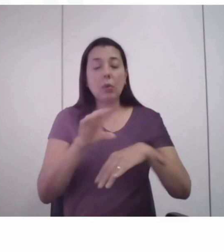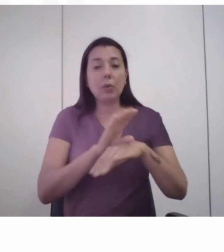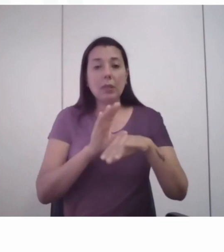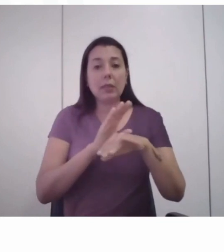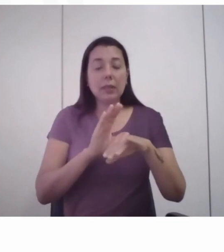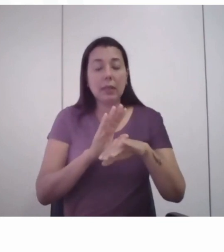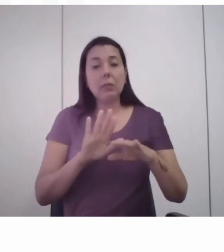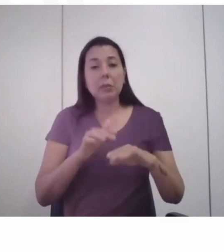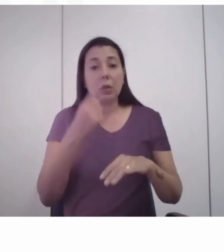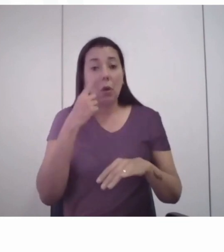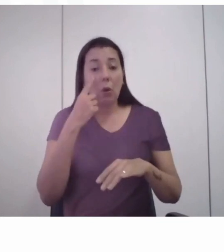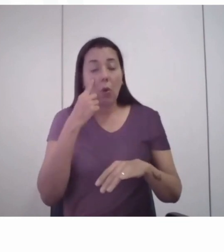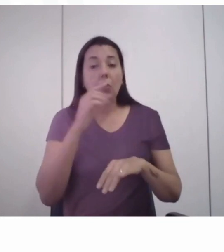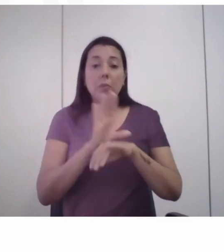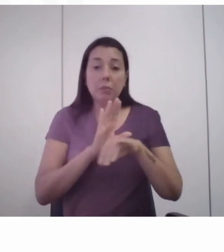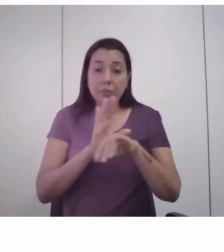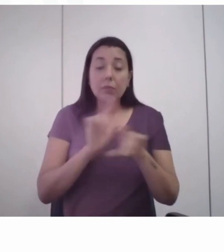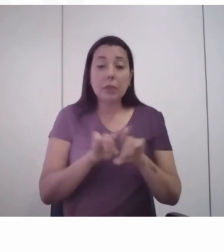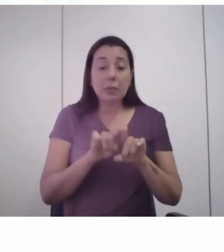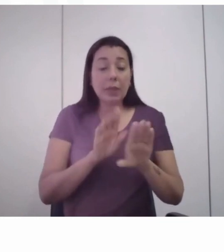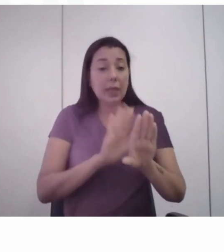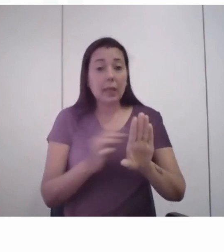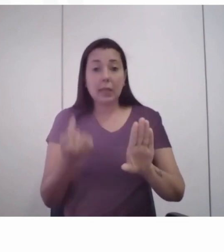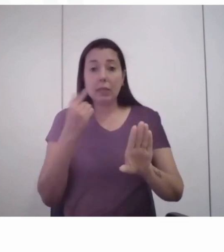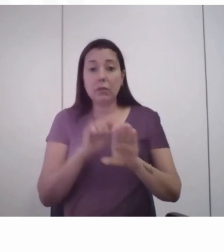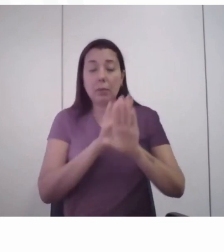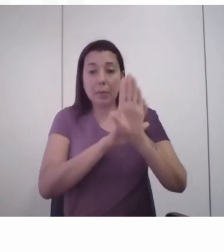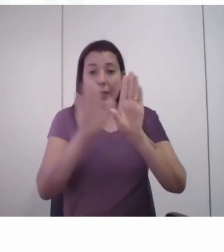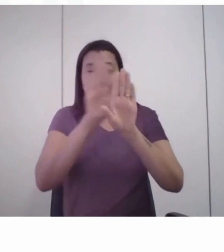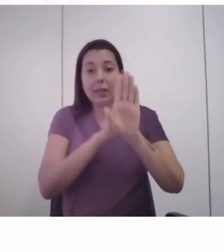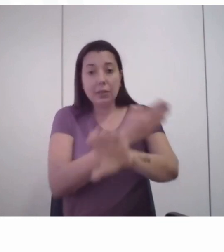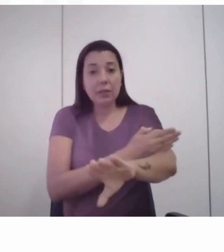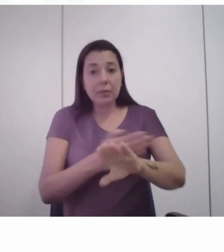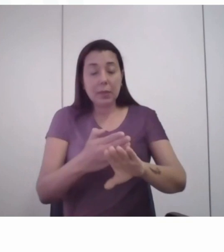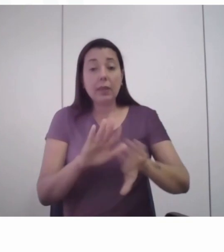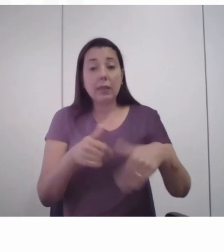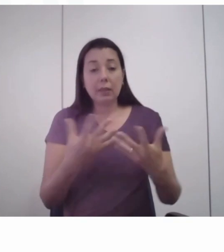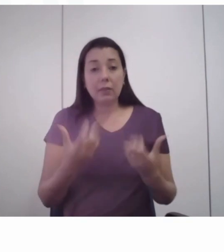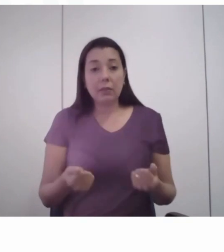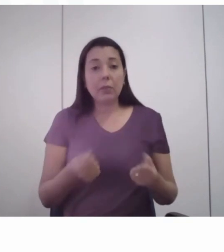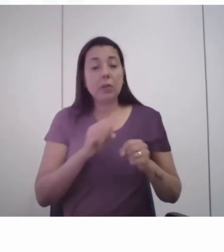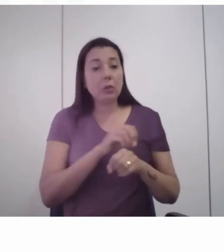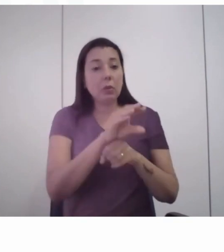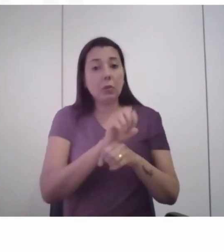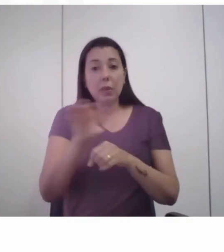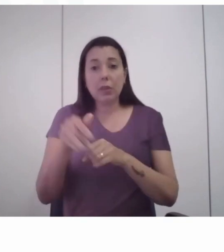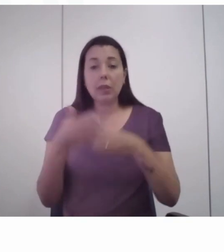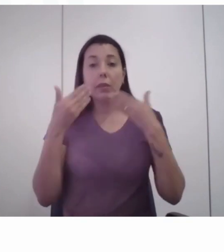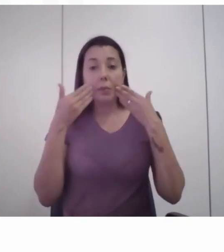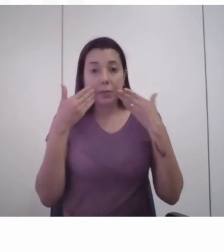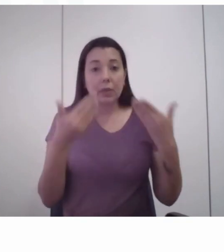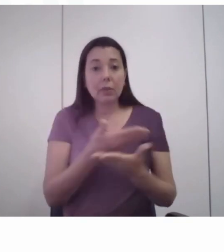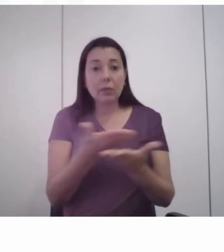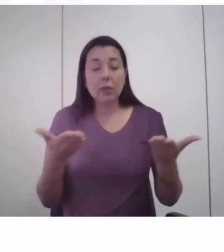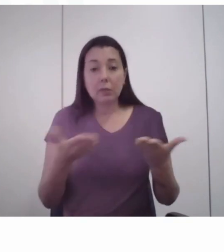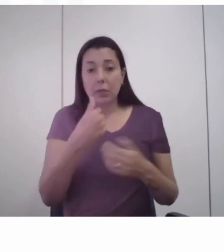dos ombros, olhos castanhos. Aqui atrás somente uma parede branca. Então, nós vamos compartilhar aqui uma apresentação, mas para